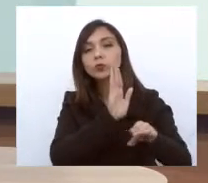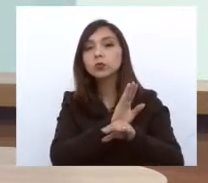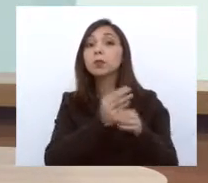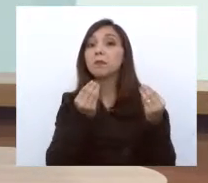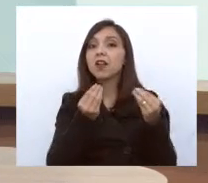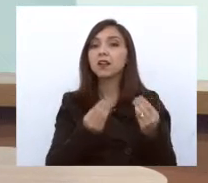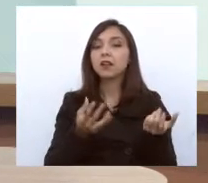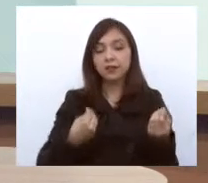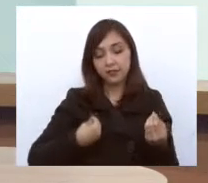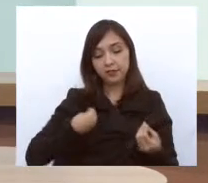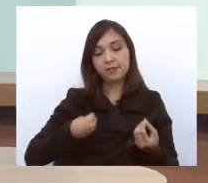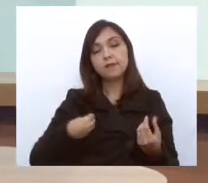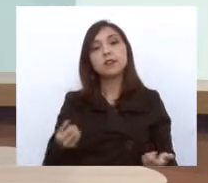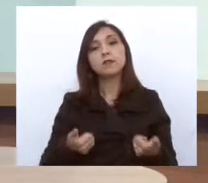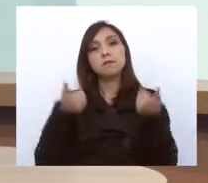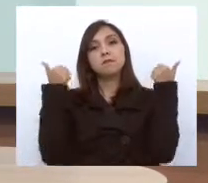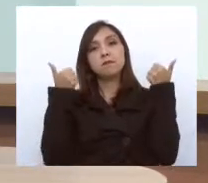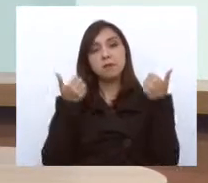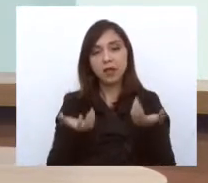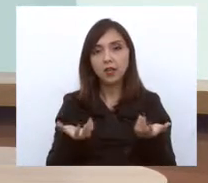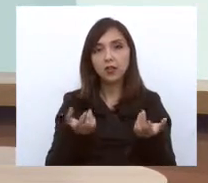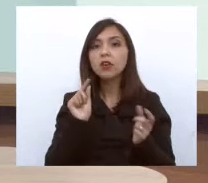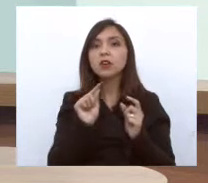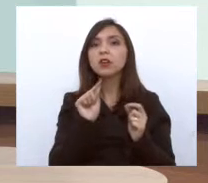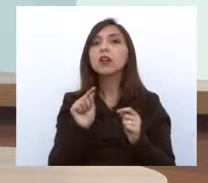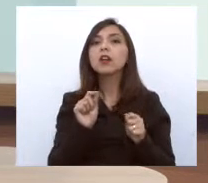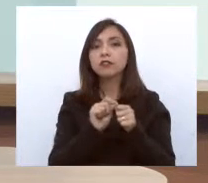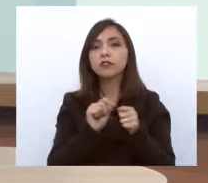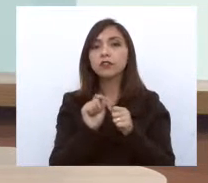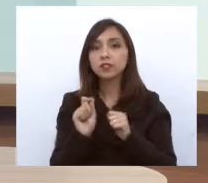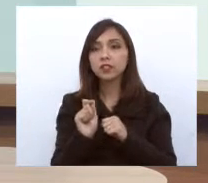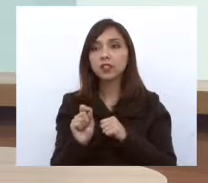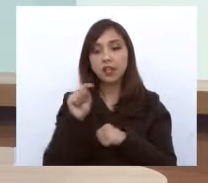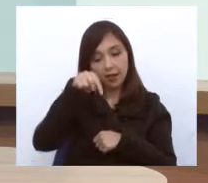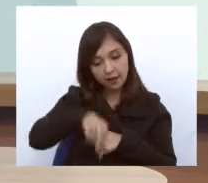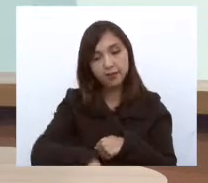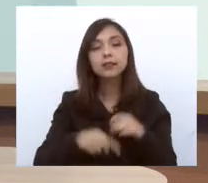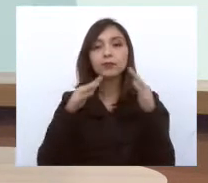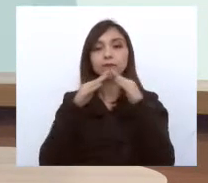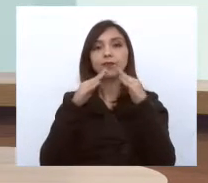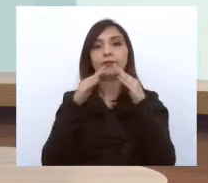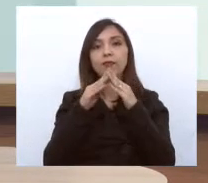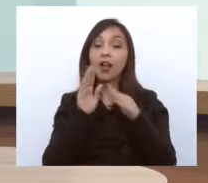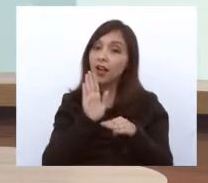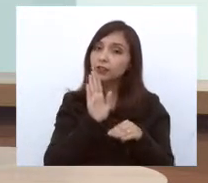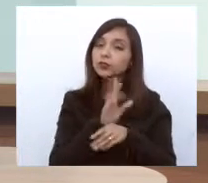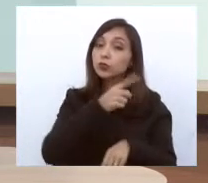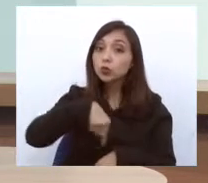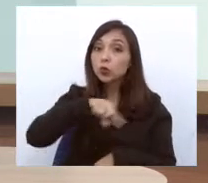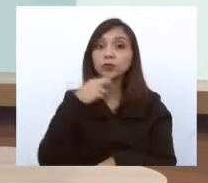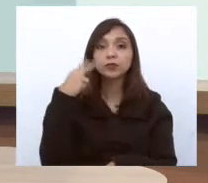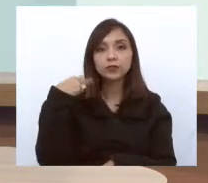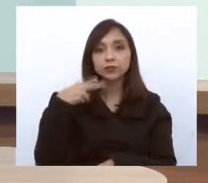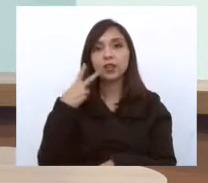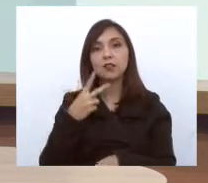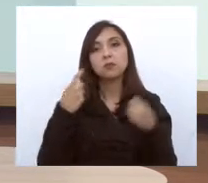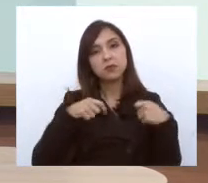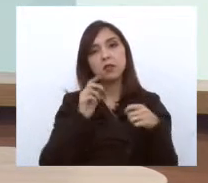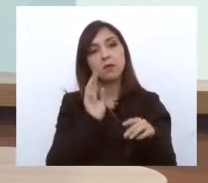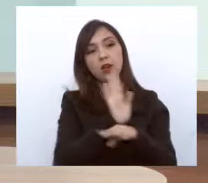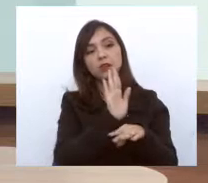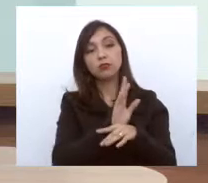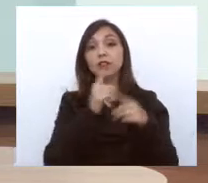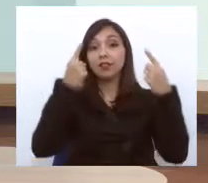possa viver e viver bem. Quem é que tem que fazer isso? Esta casa. Nós, vereadores, temos